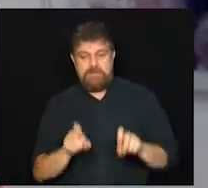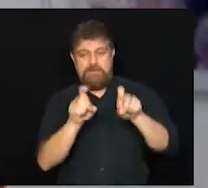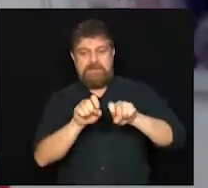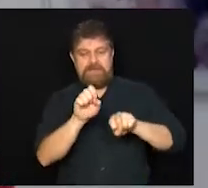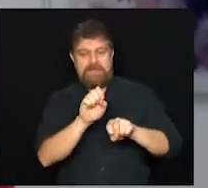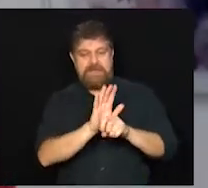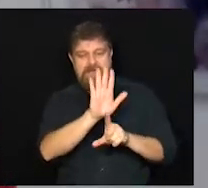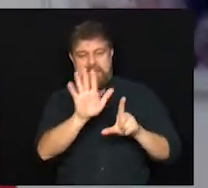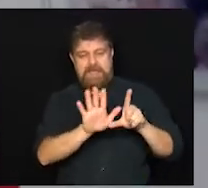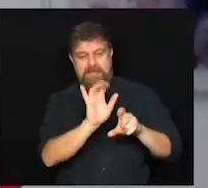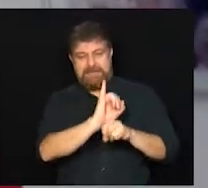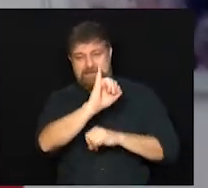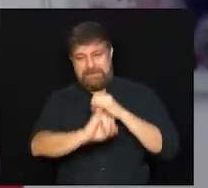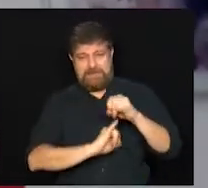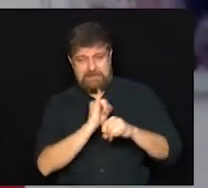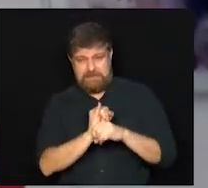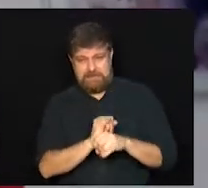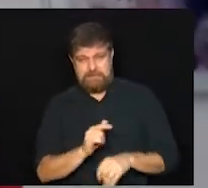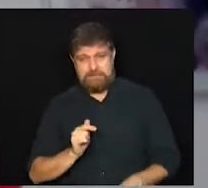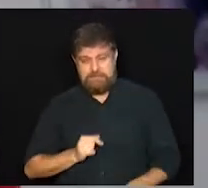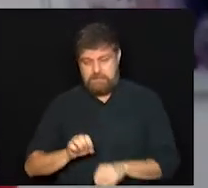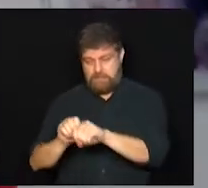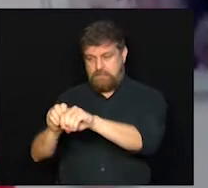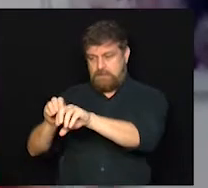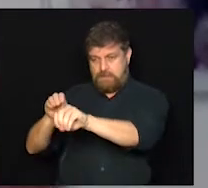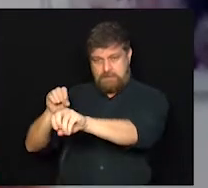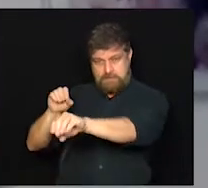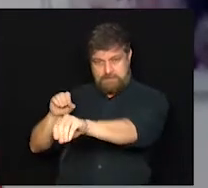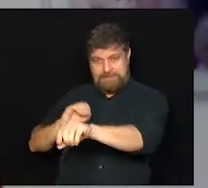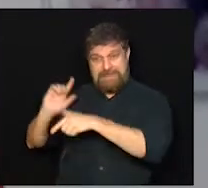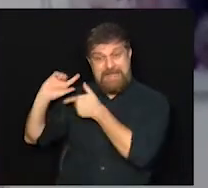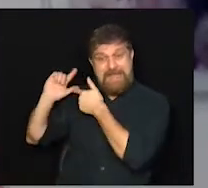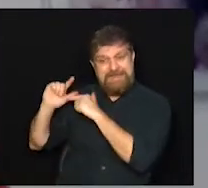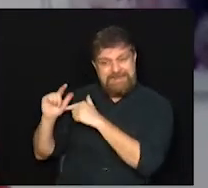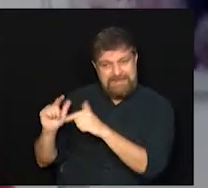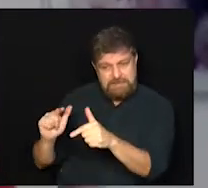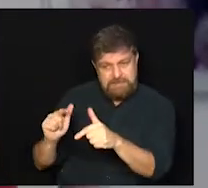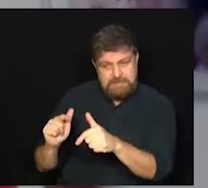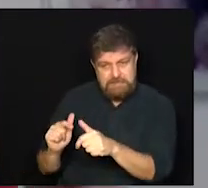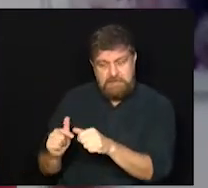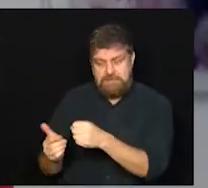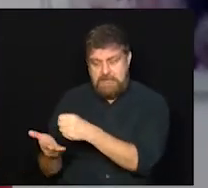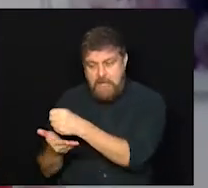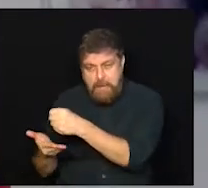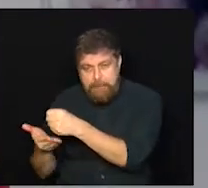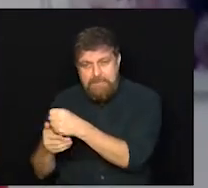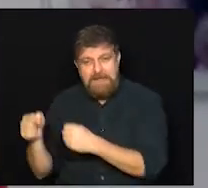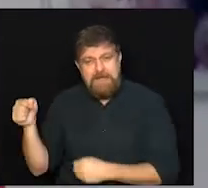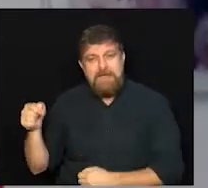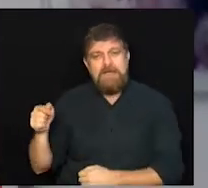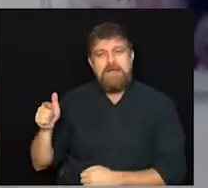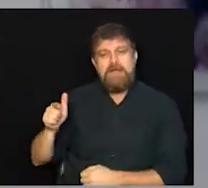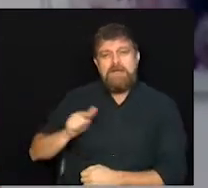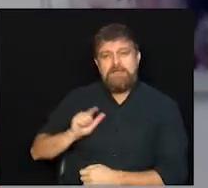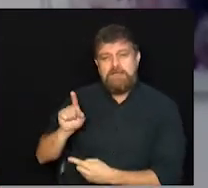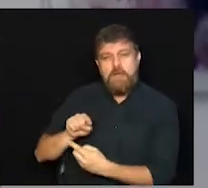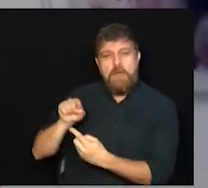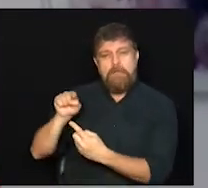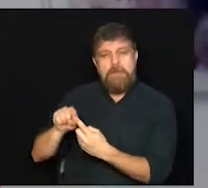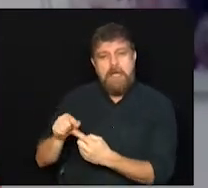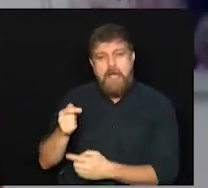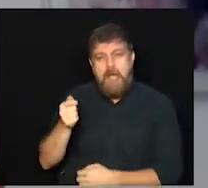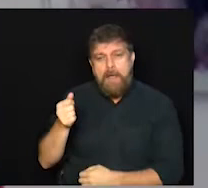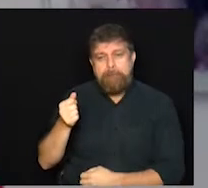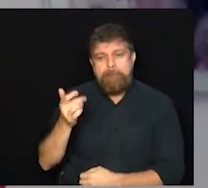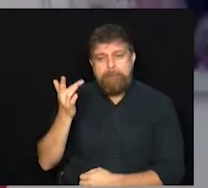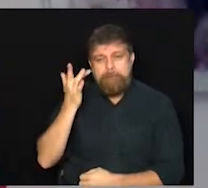importante? O ensino à distância, tradicionalmente estruturado, ele é estruturado para ter pouca interação